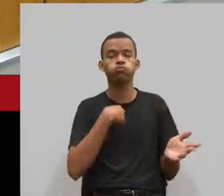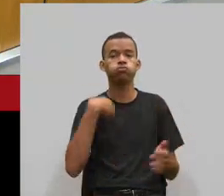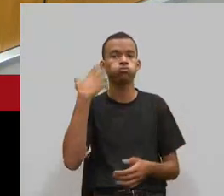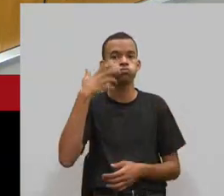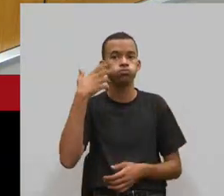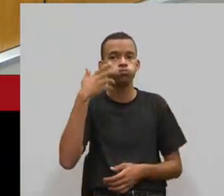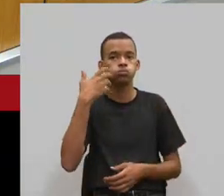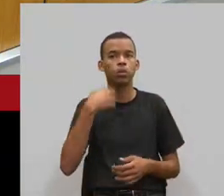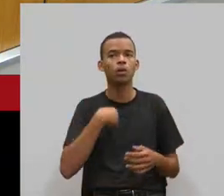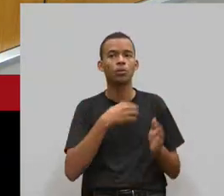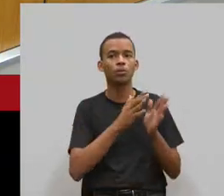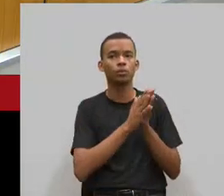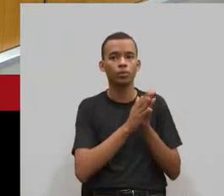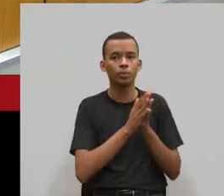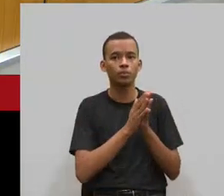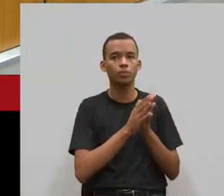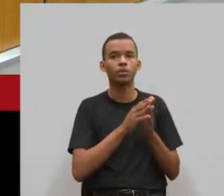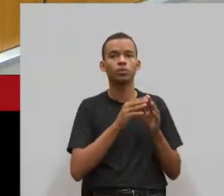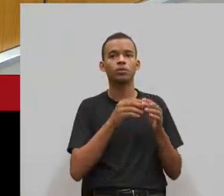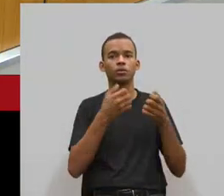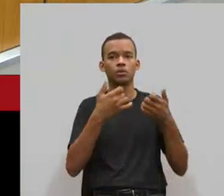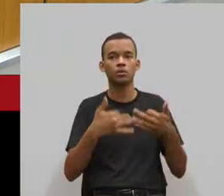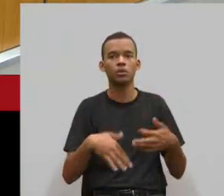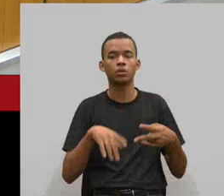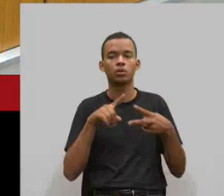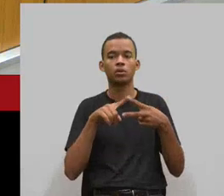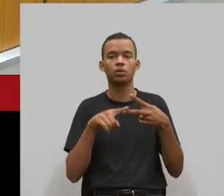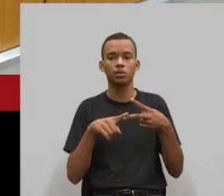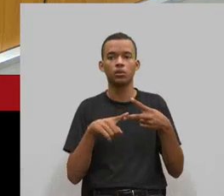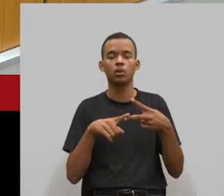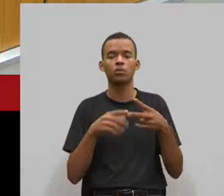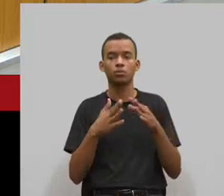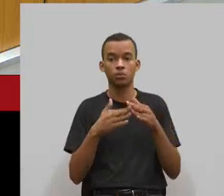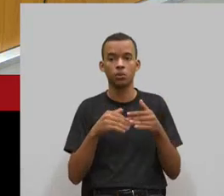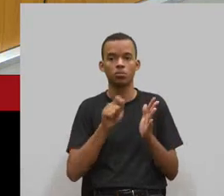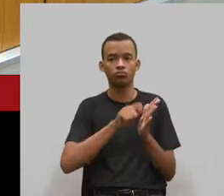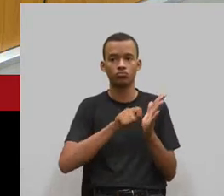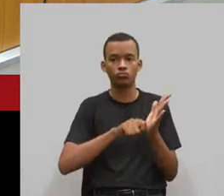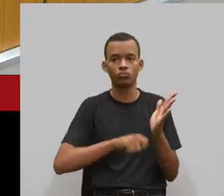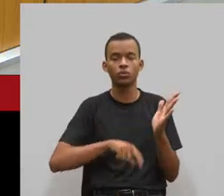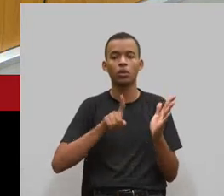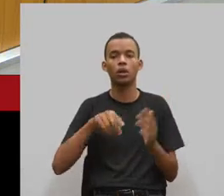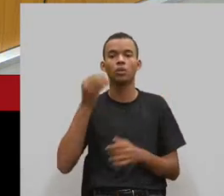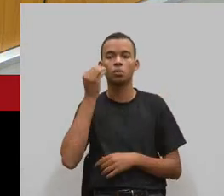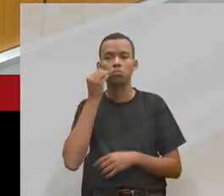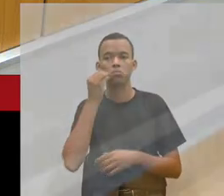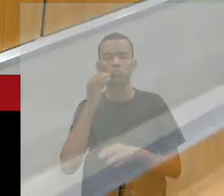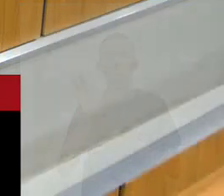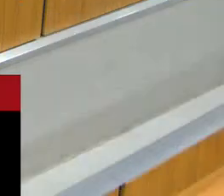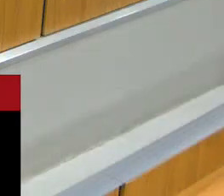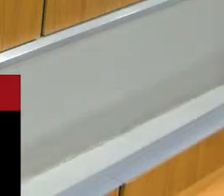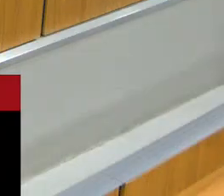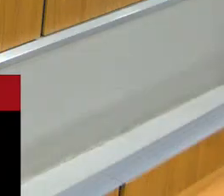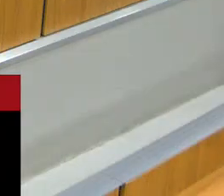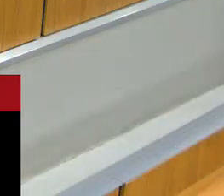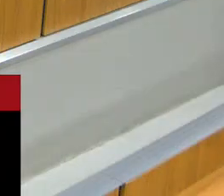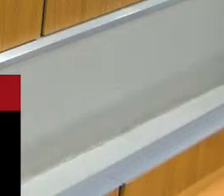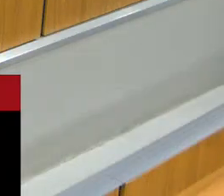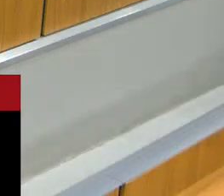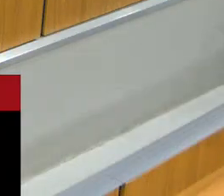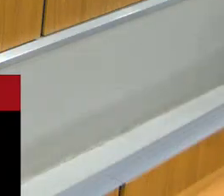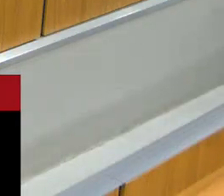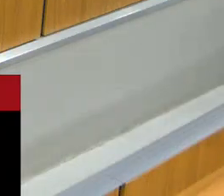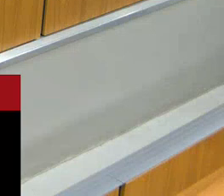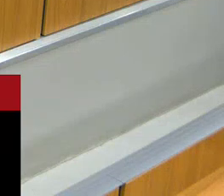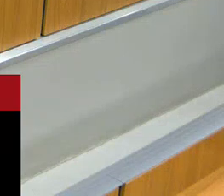esclarecer que esses dois requerimentos Visa regulamentar mesmo eh um decreto que já existe mas que não não vem sendo